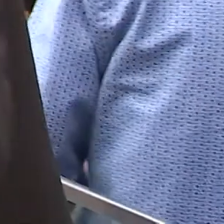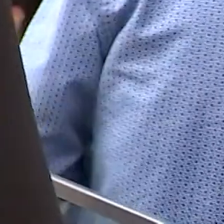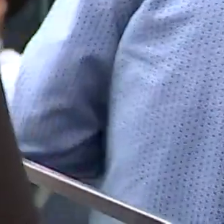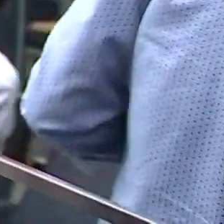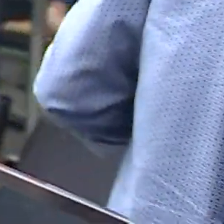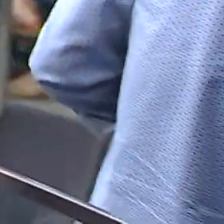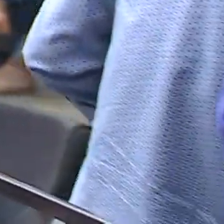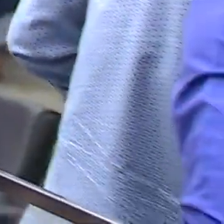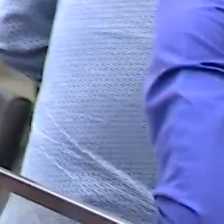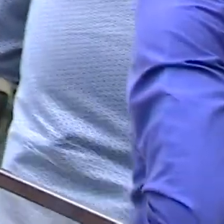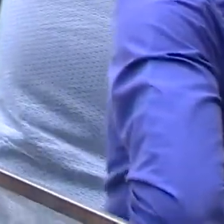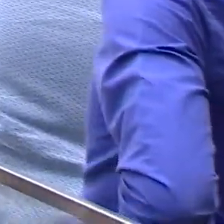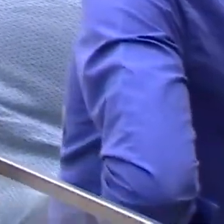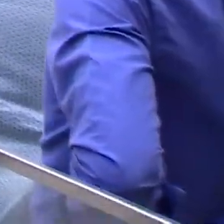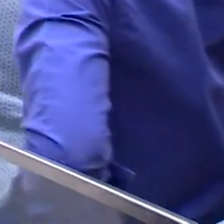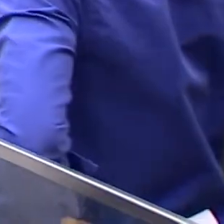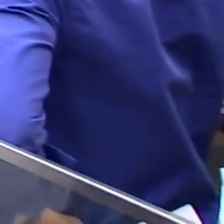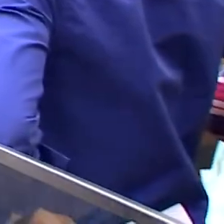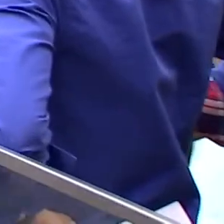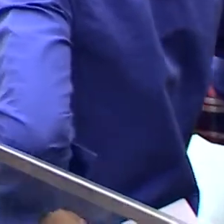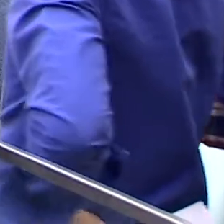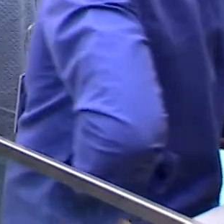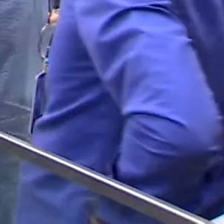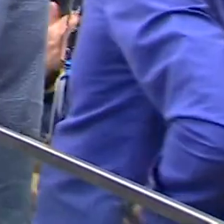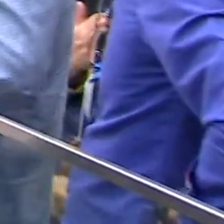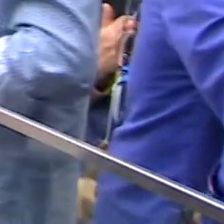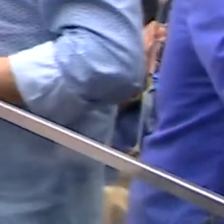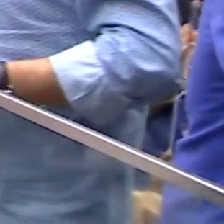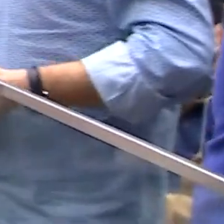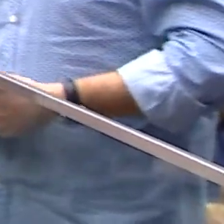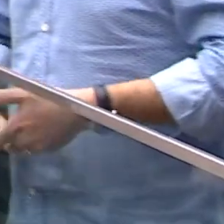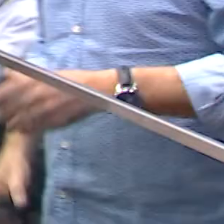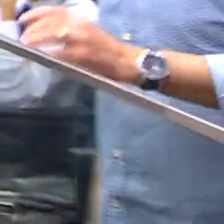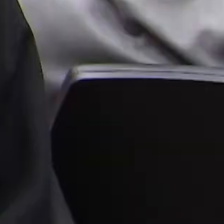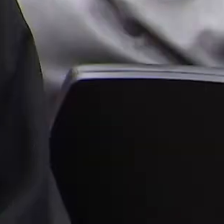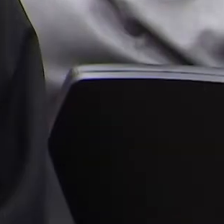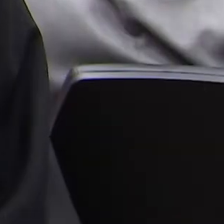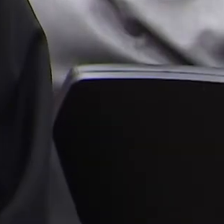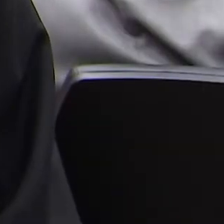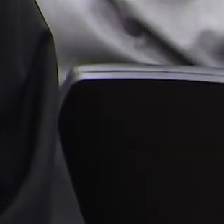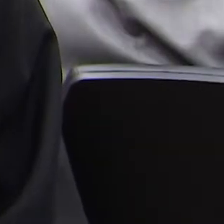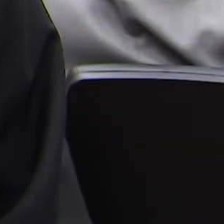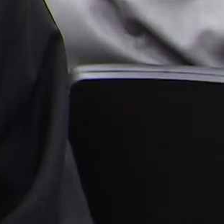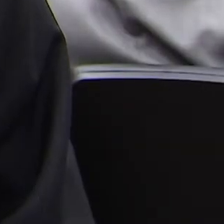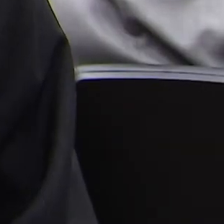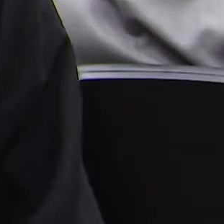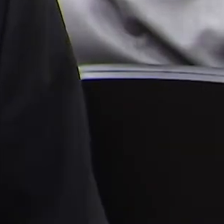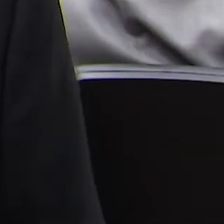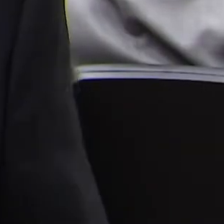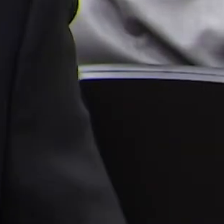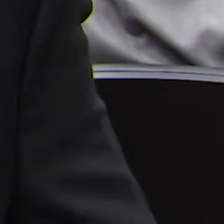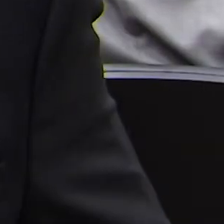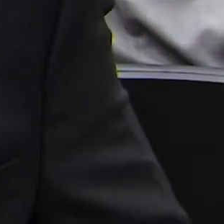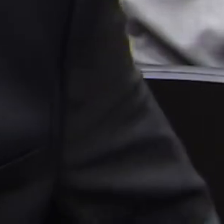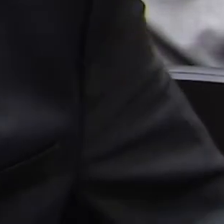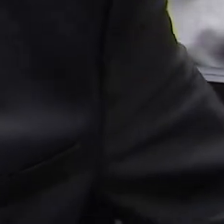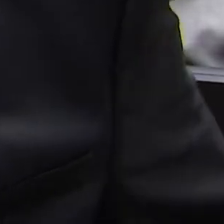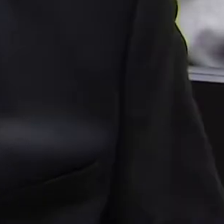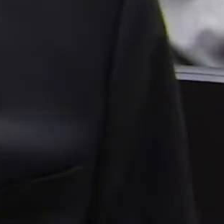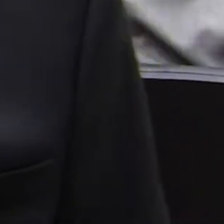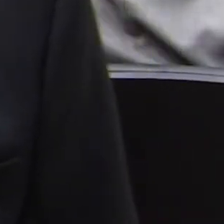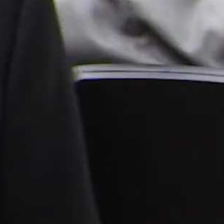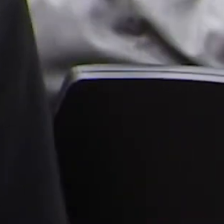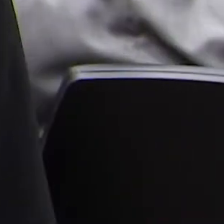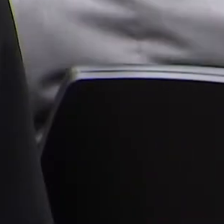desafogariam outros cartórios de Campinas, já que o Campo Grande, que tem 90 bairros e 190 mil habitantes, é uma região que